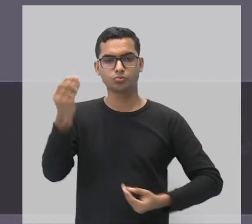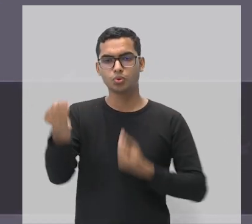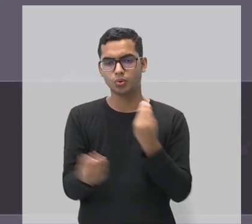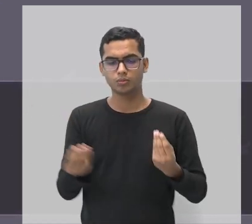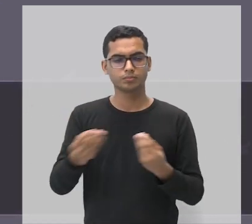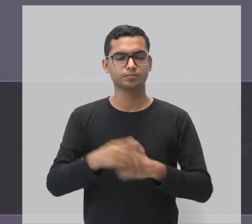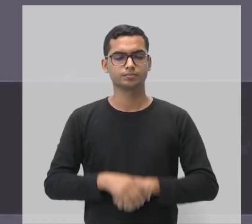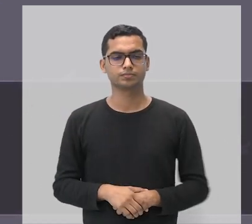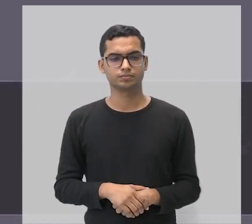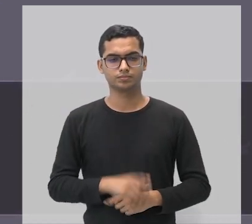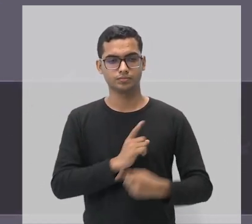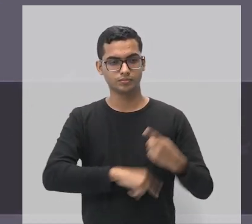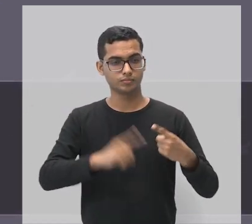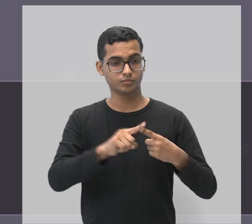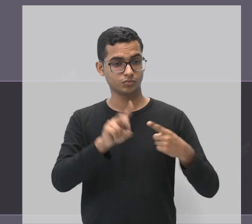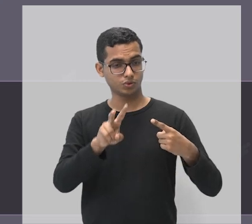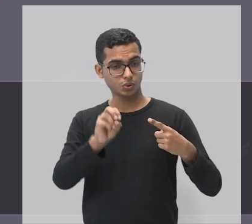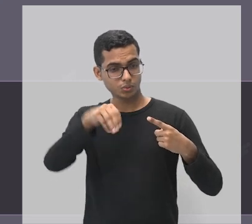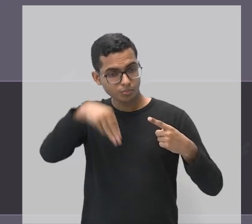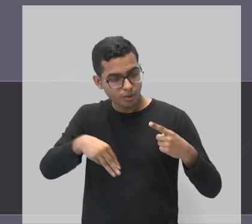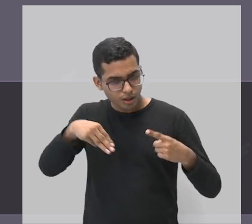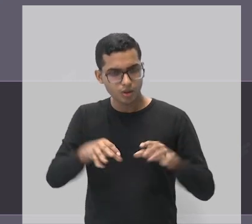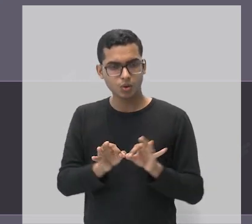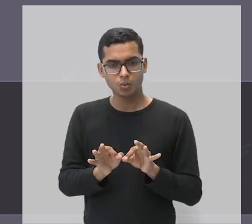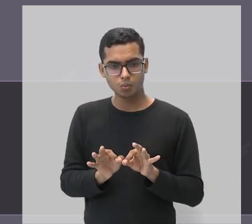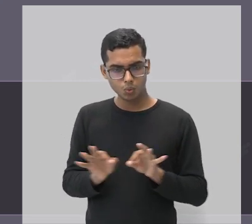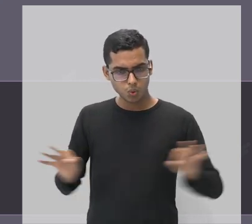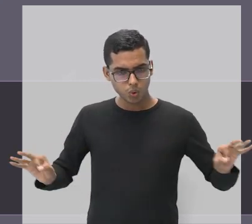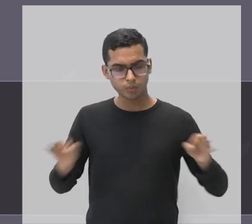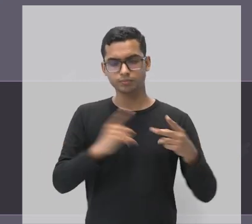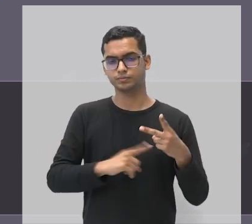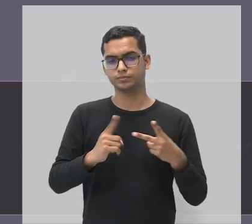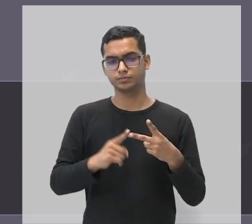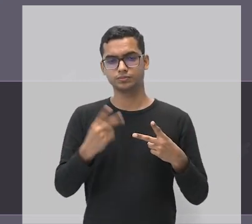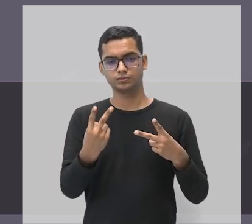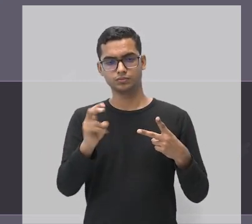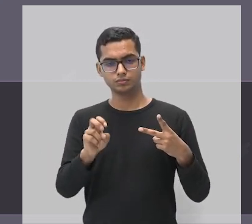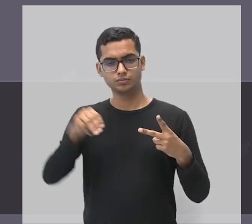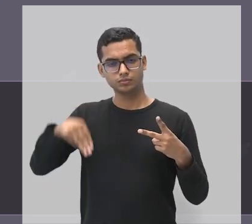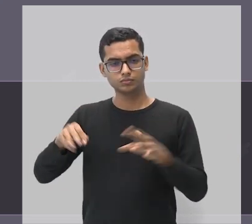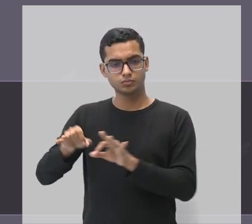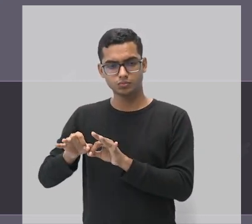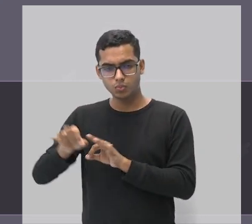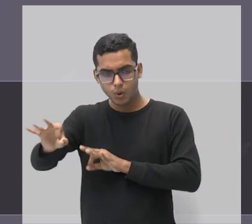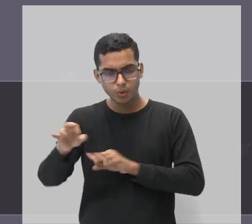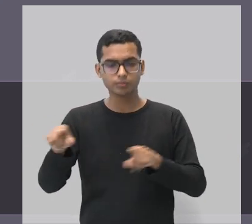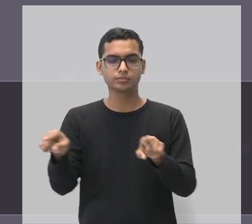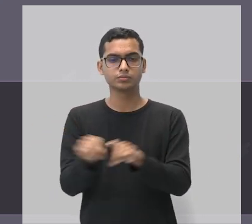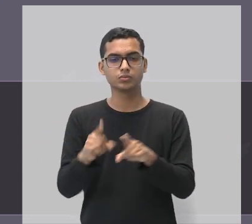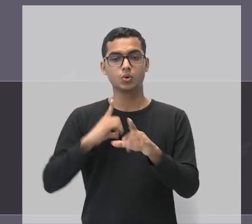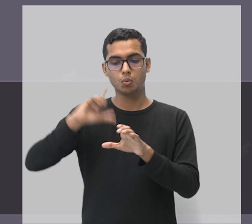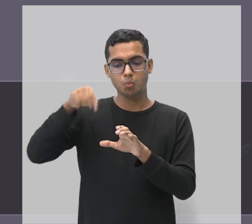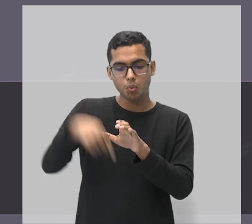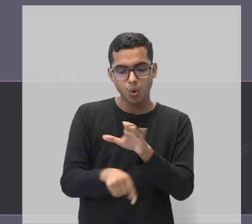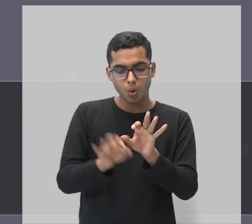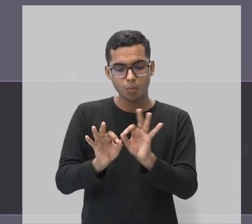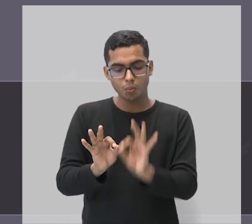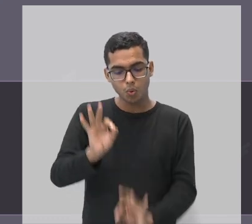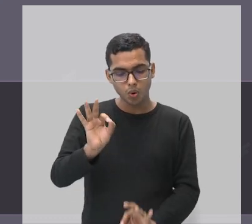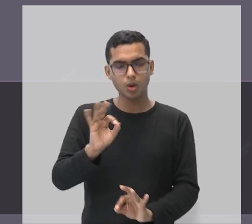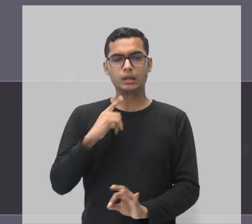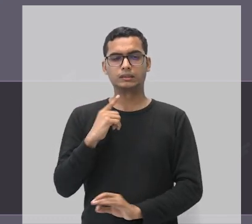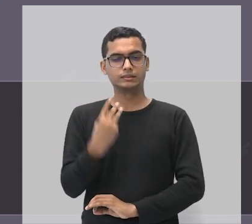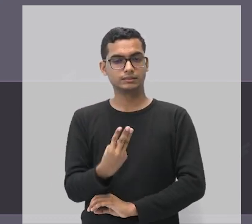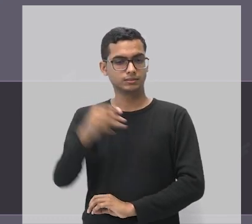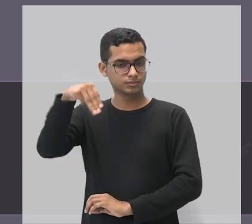composta, tá? Então nós temos 50 metros de comprimento por 25 metros de largura e a profundidade